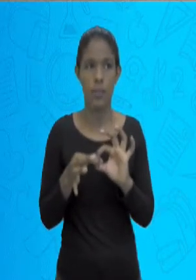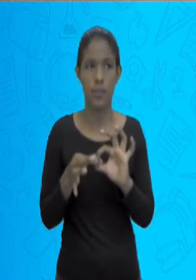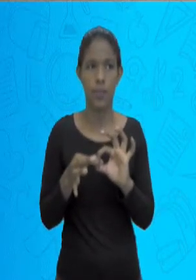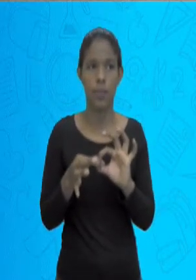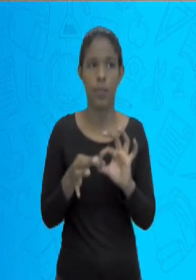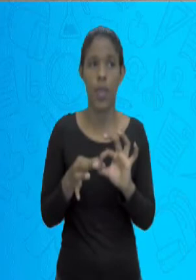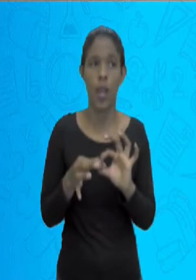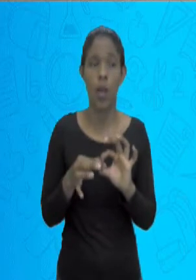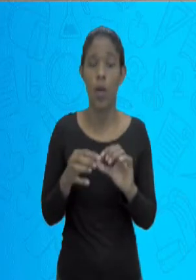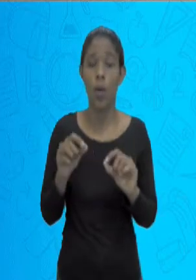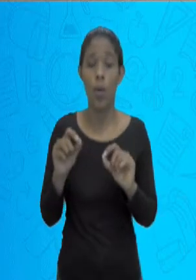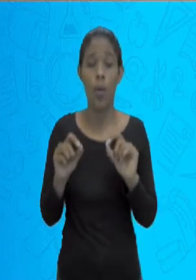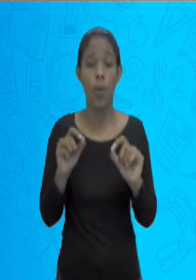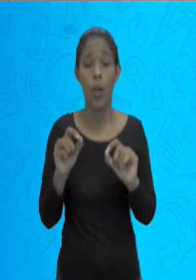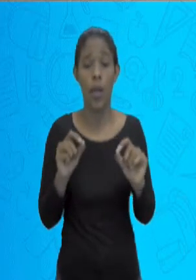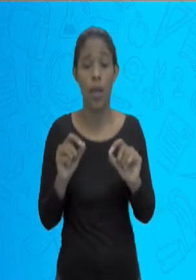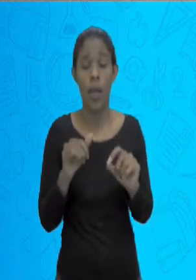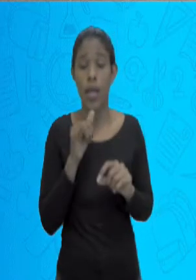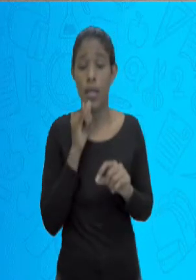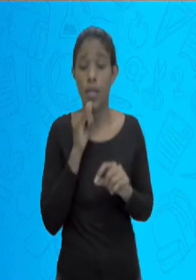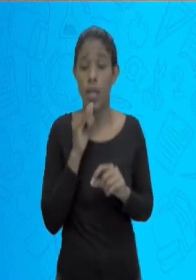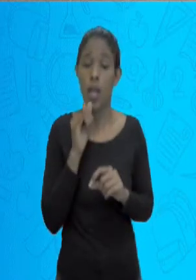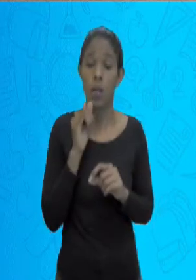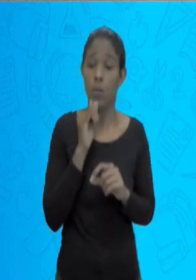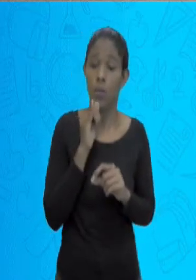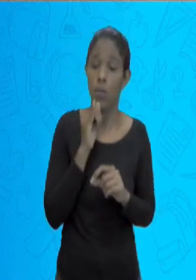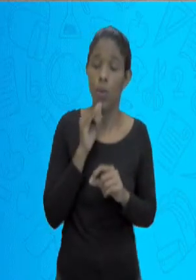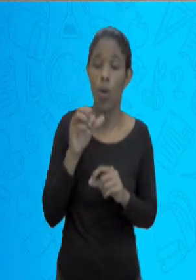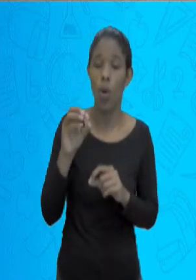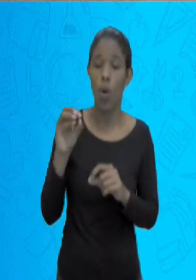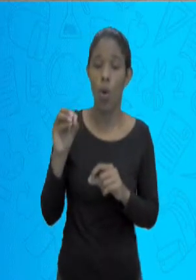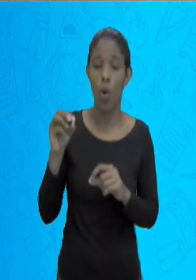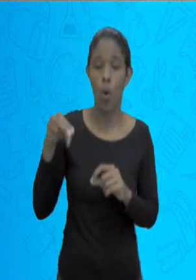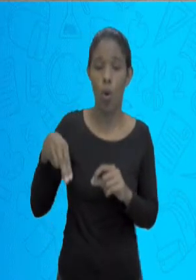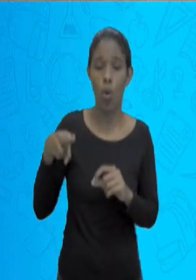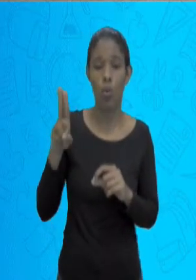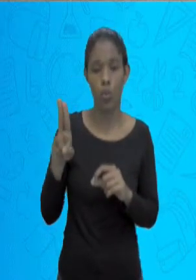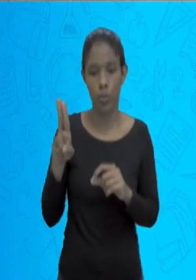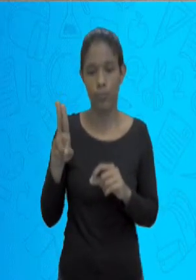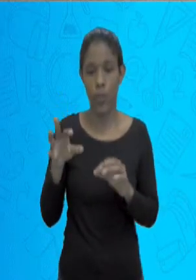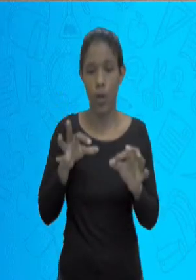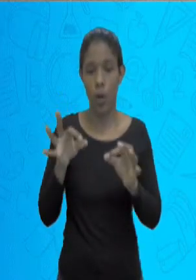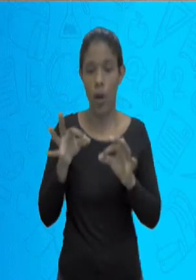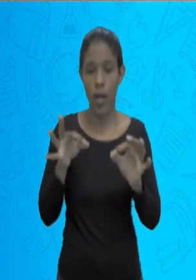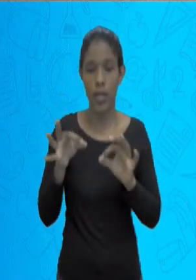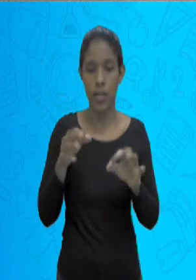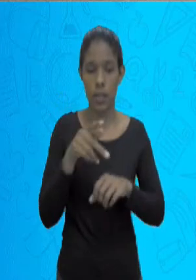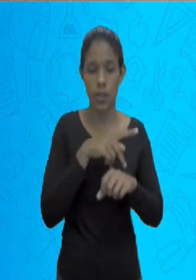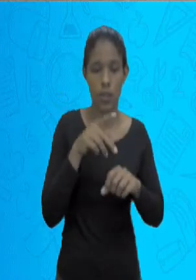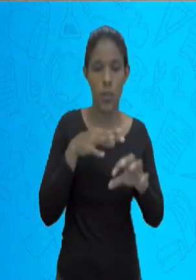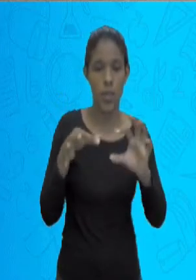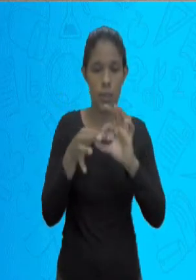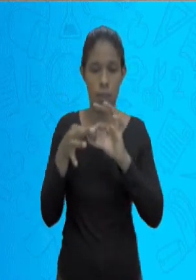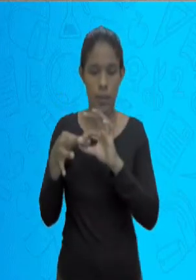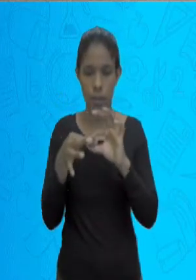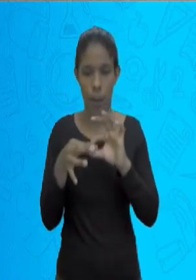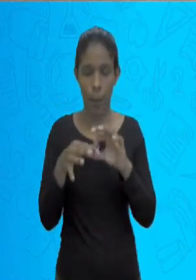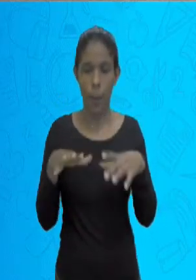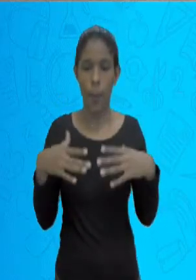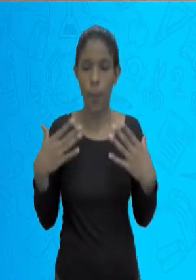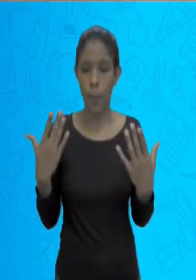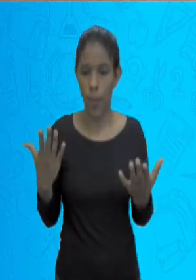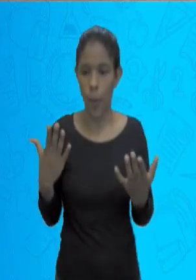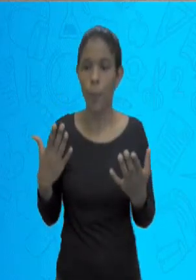da ONU de hoje, que é a Organização das Nações Unidas. Essa Liga dos Estados